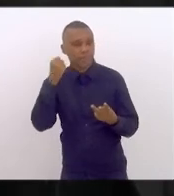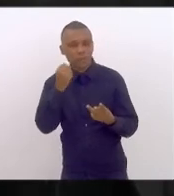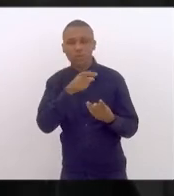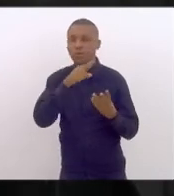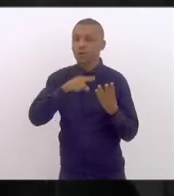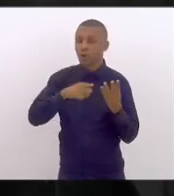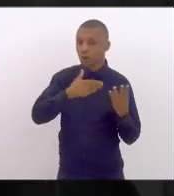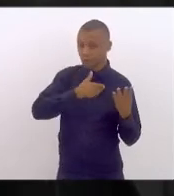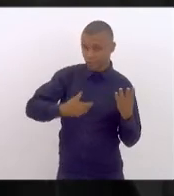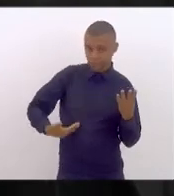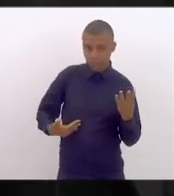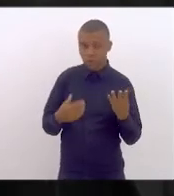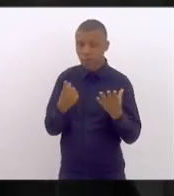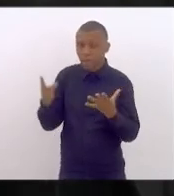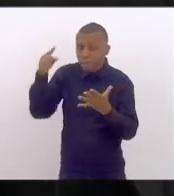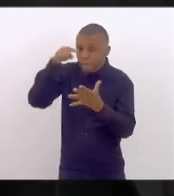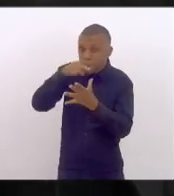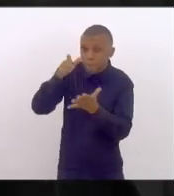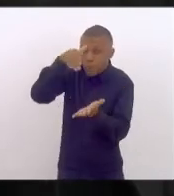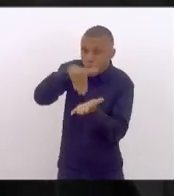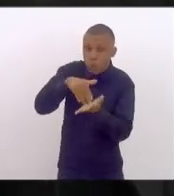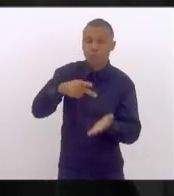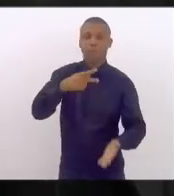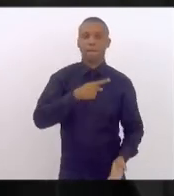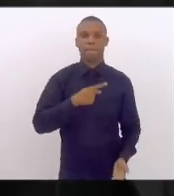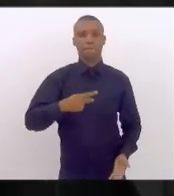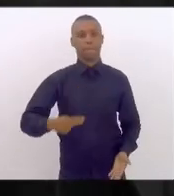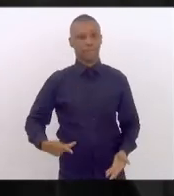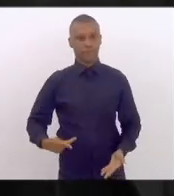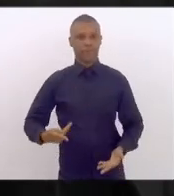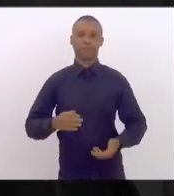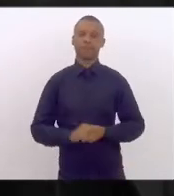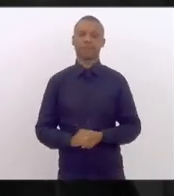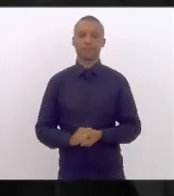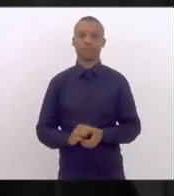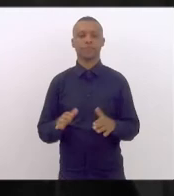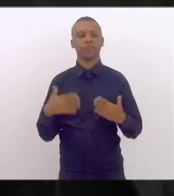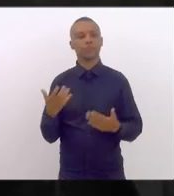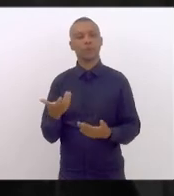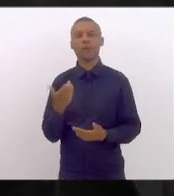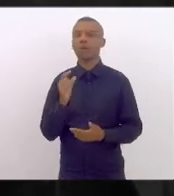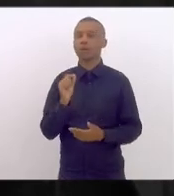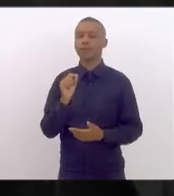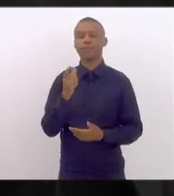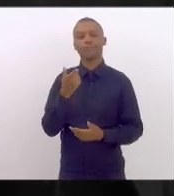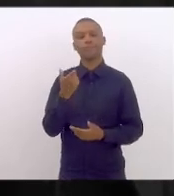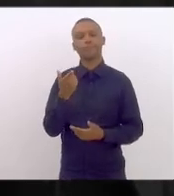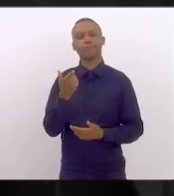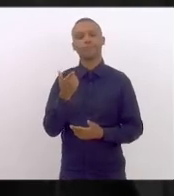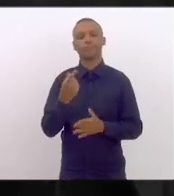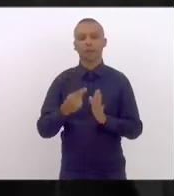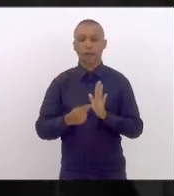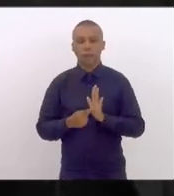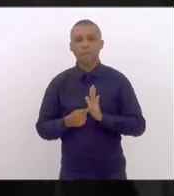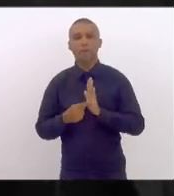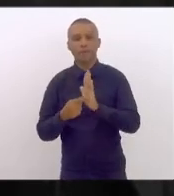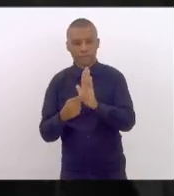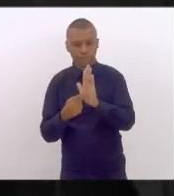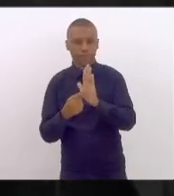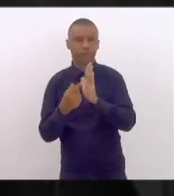e Presidente da República não queria aqui fazer essa